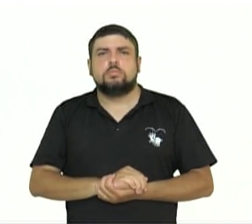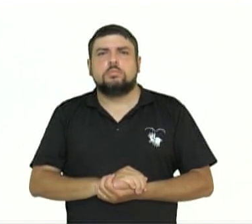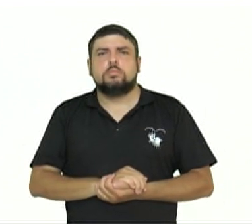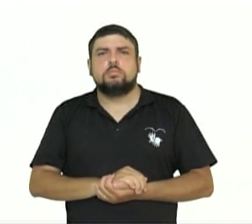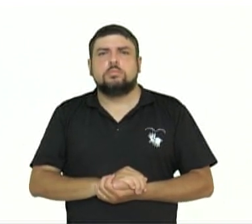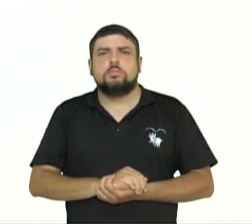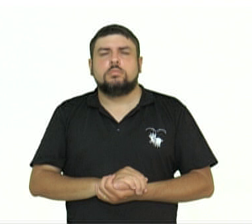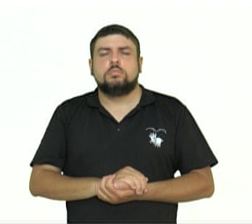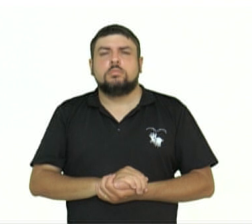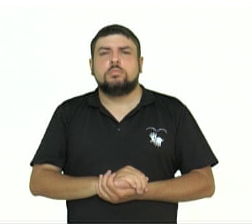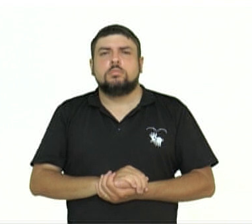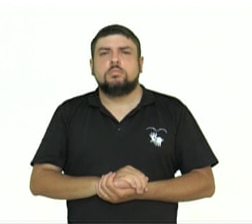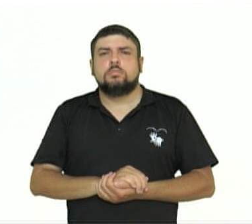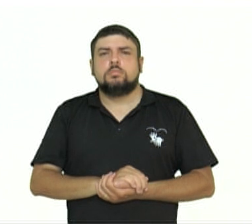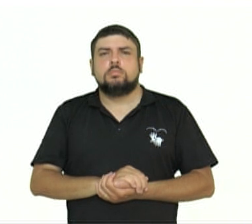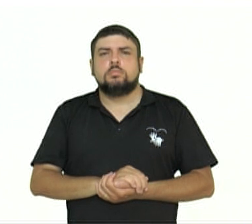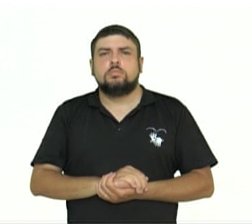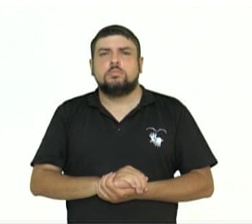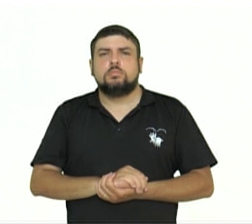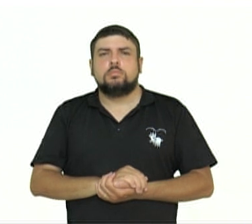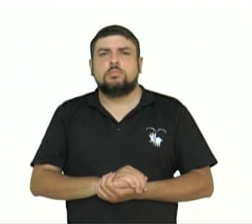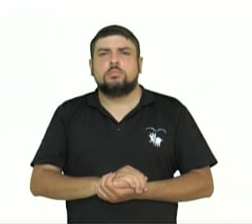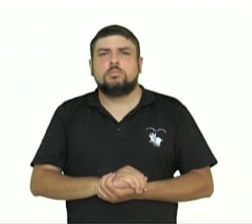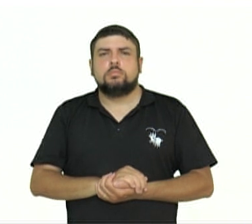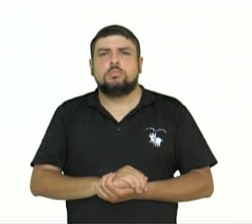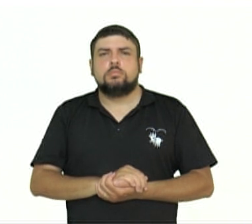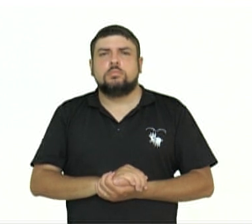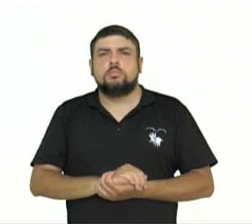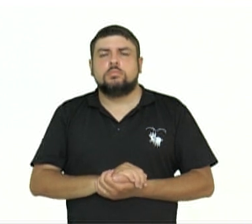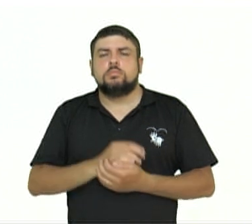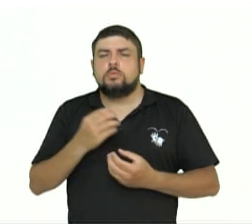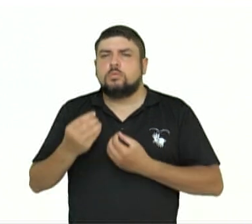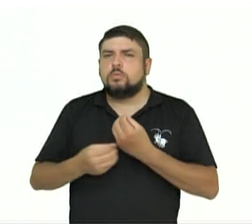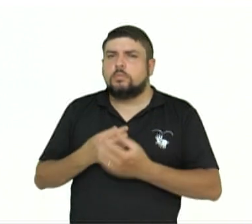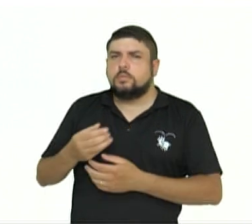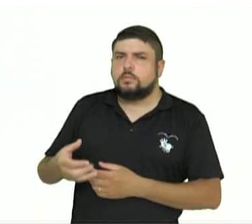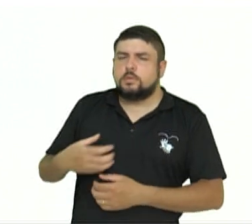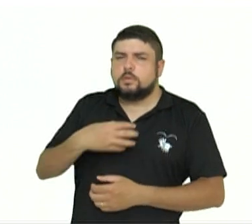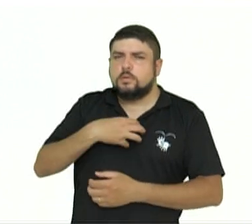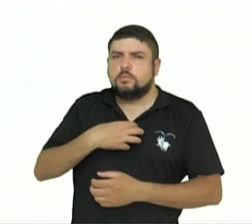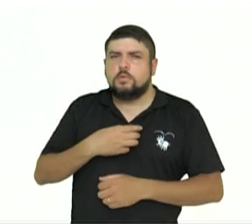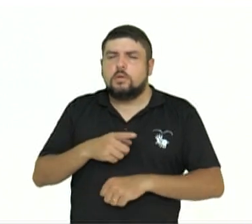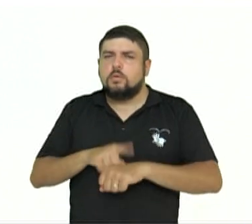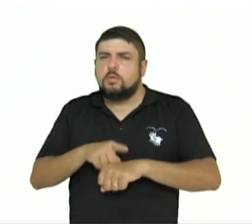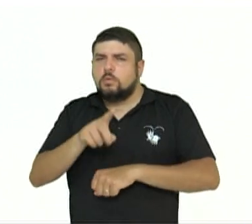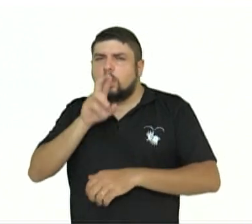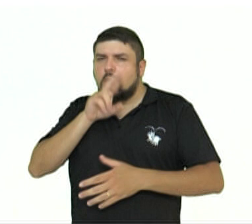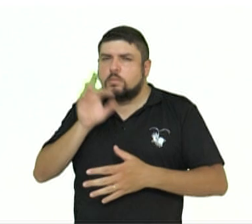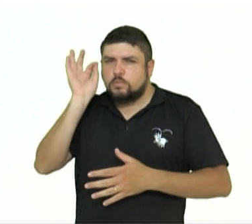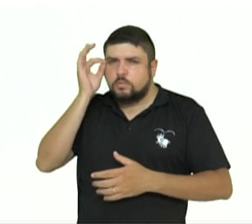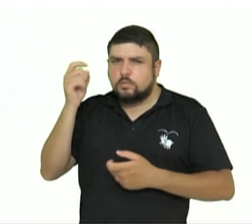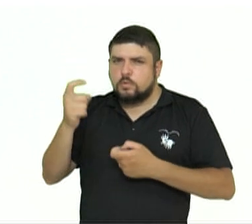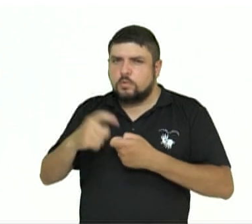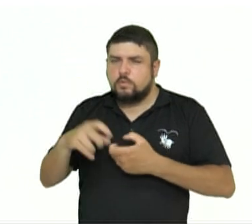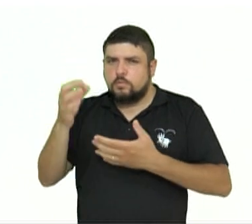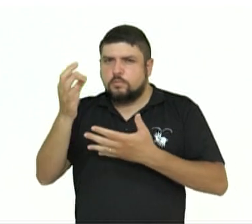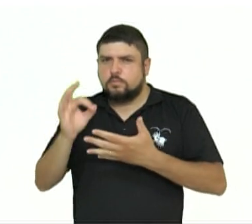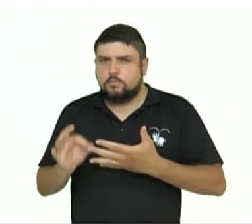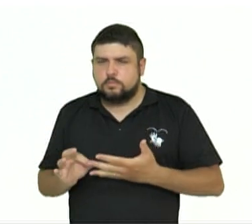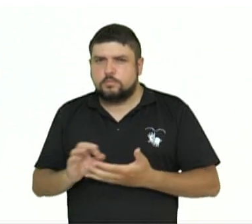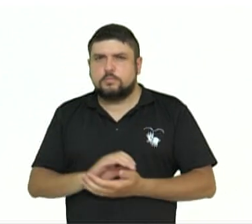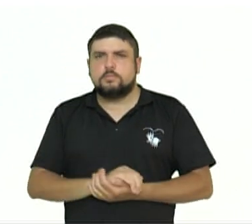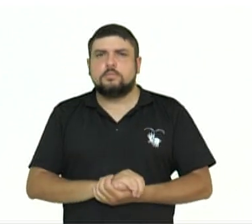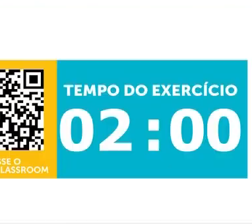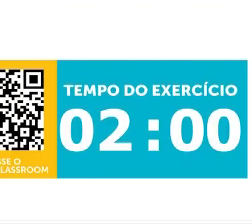ouvindo o resumen de seu desempenho escolar? Como que ele se sente? Um tempinho para você responder e já voltamos para corrigir,